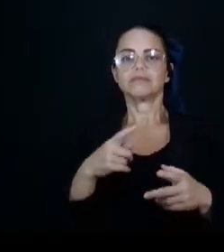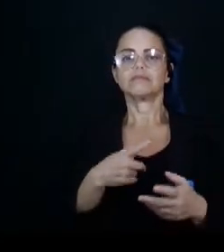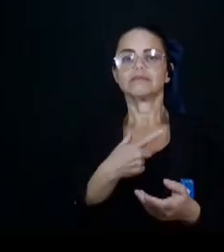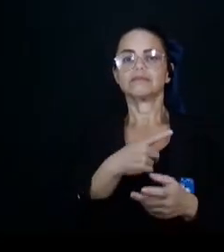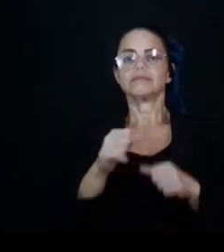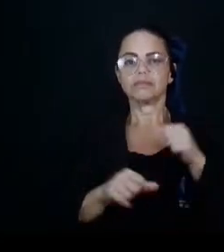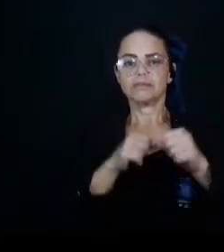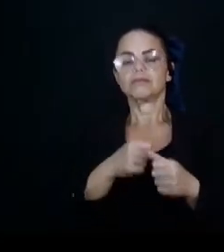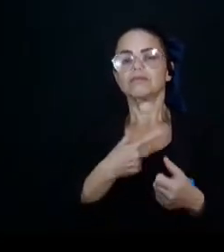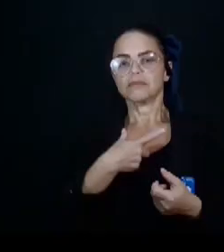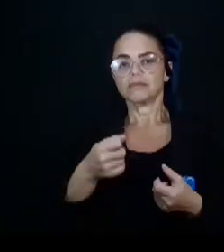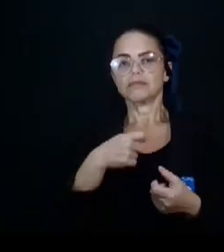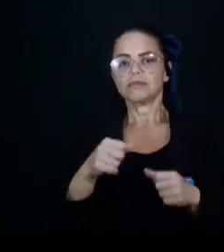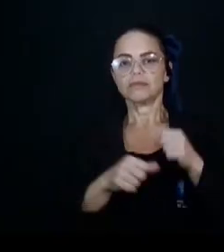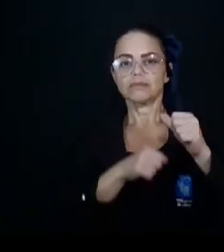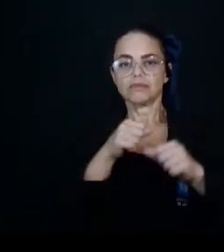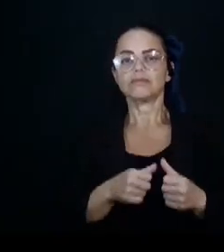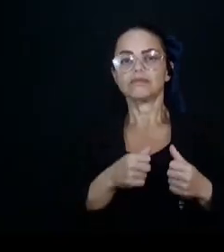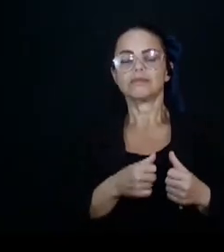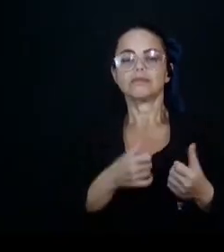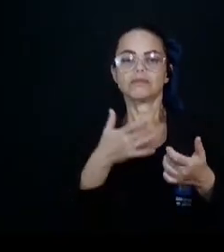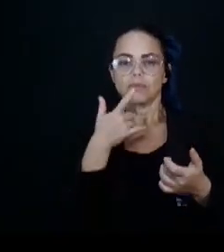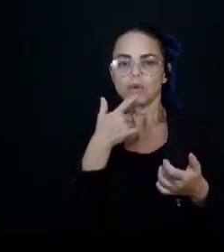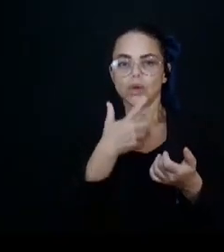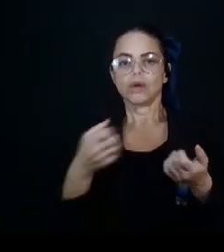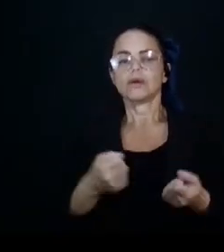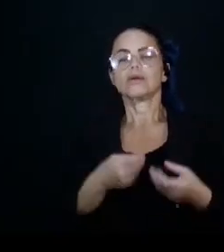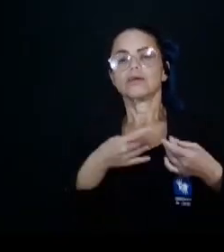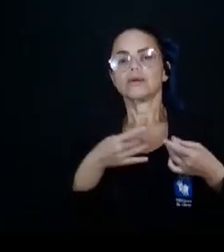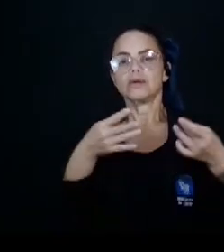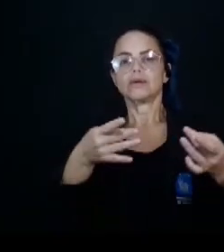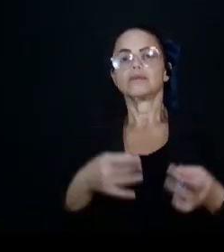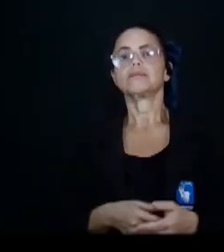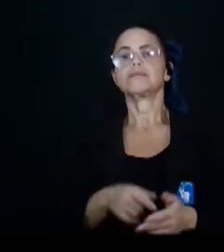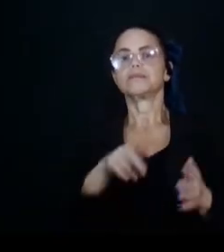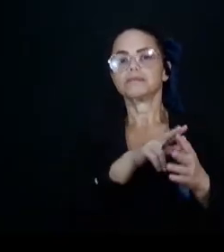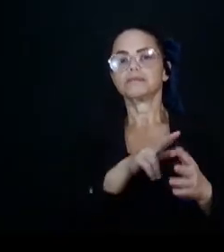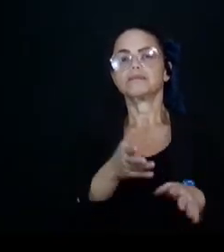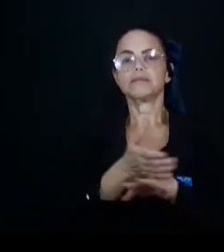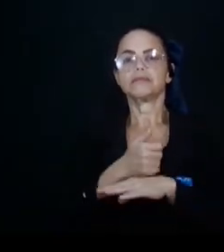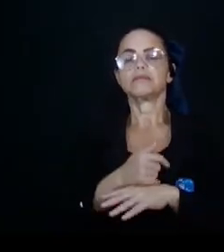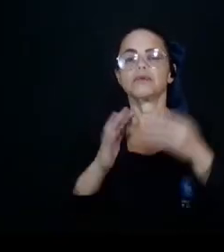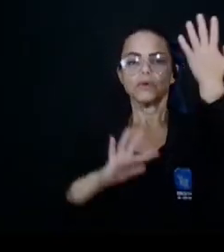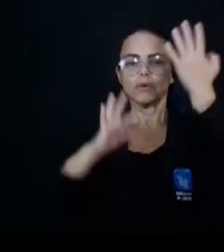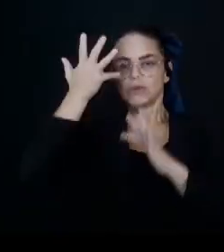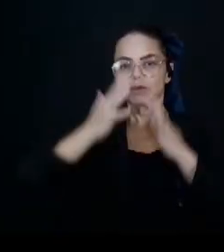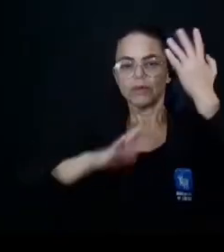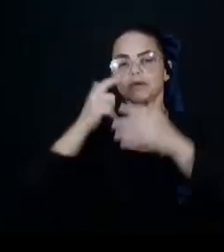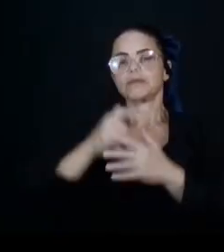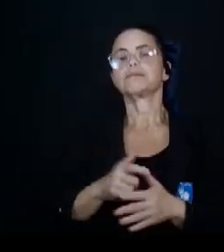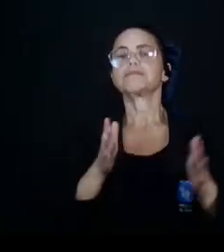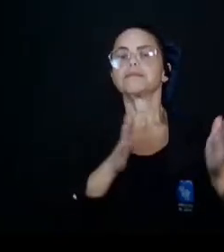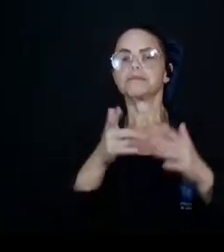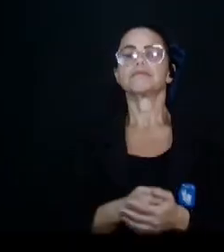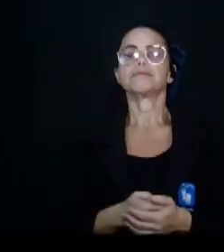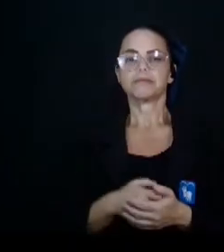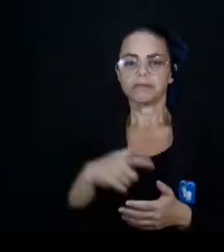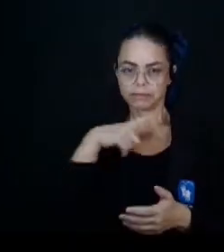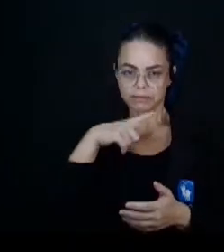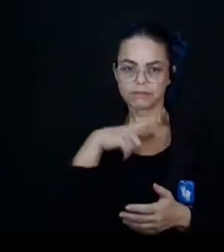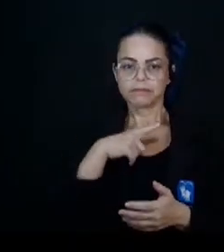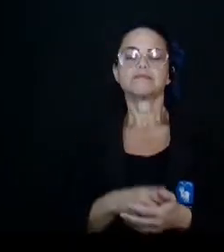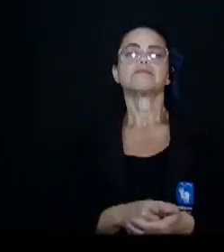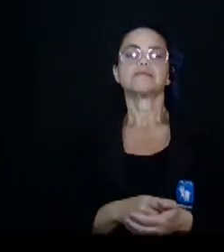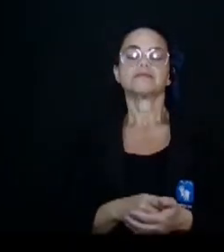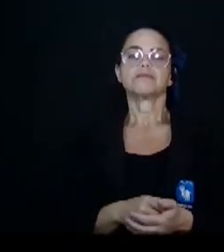agora o carnaval. Então, quem puder doar nessa semana pré-carnaval, é uma época que a gente tem um pouco mais de